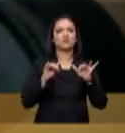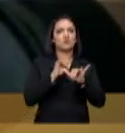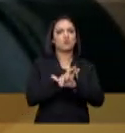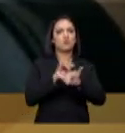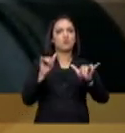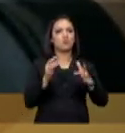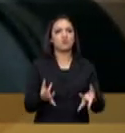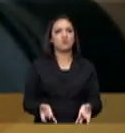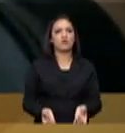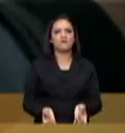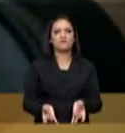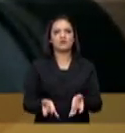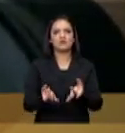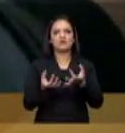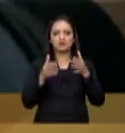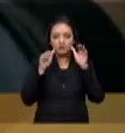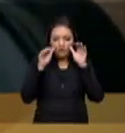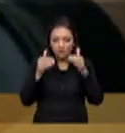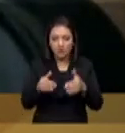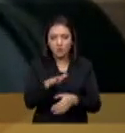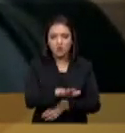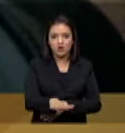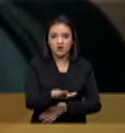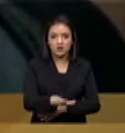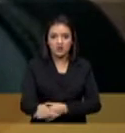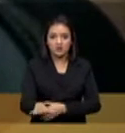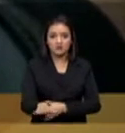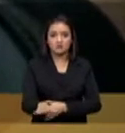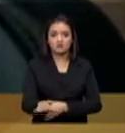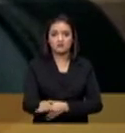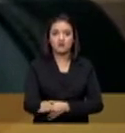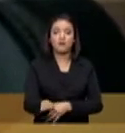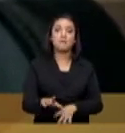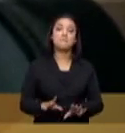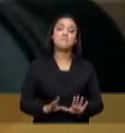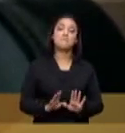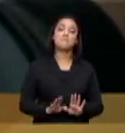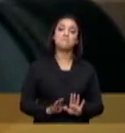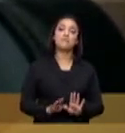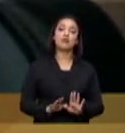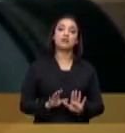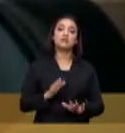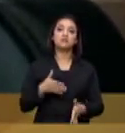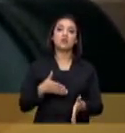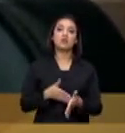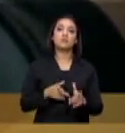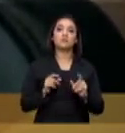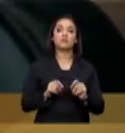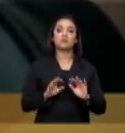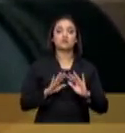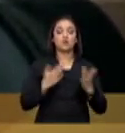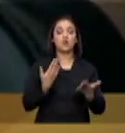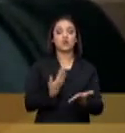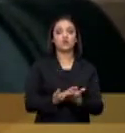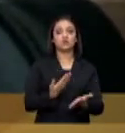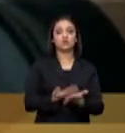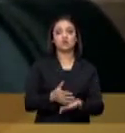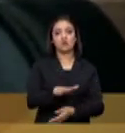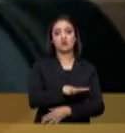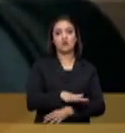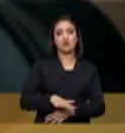mercadológica dirigida às crianças, limitando-a, porém, aos estabelecimentos de